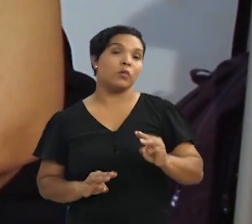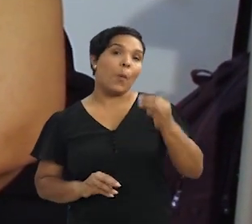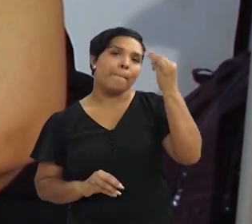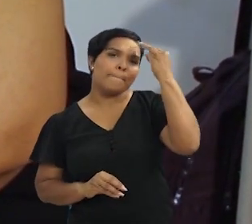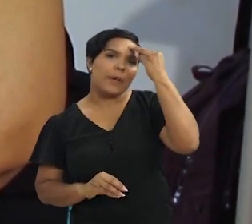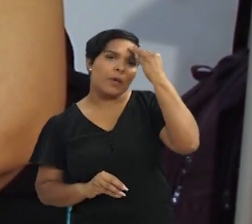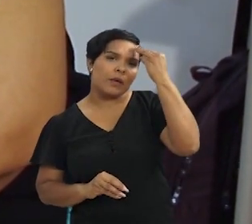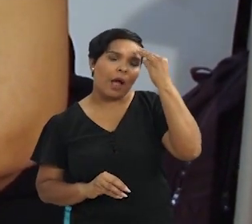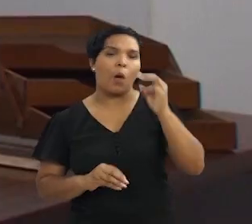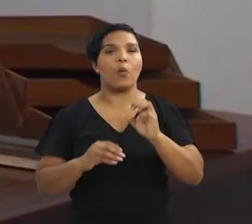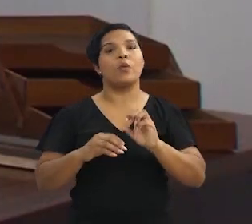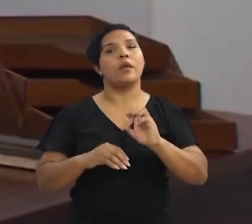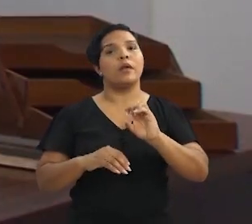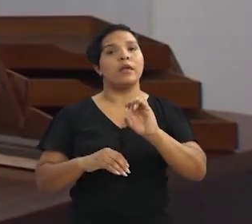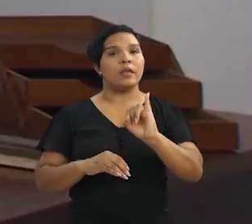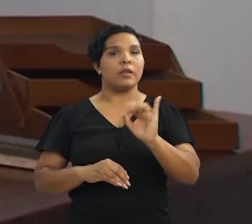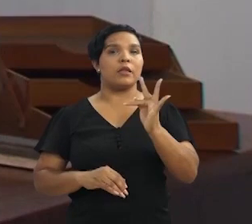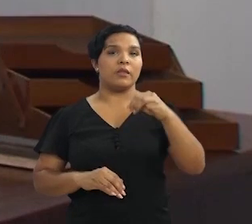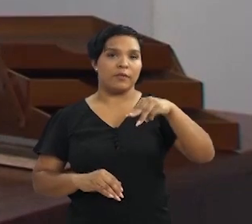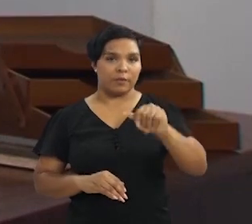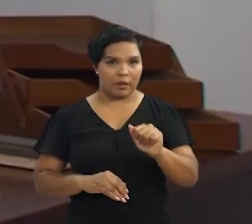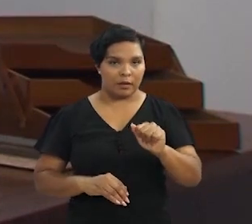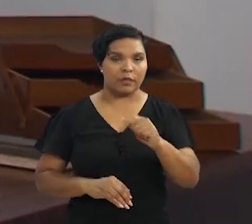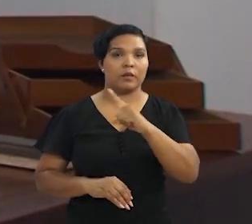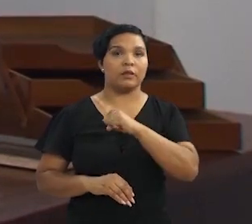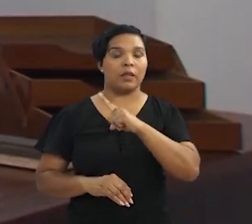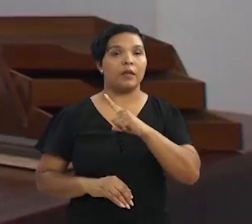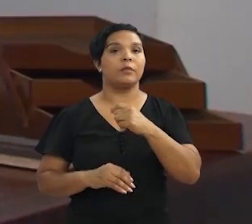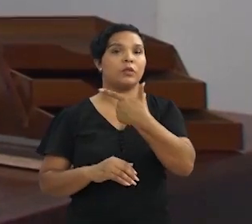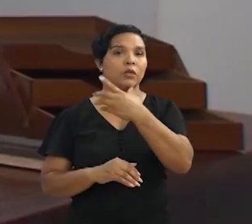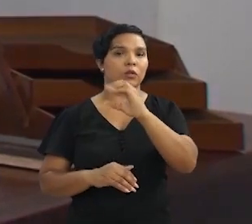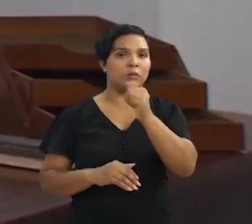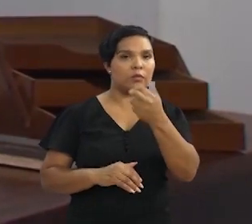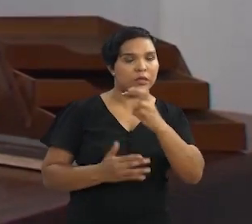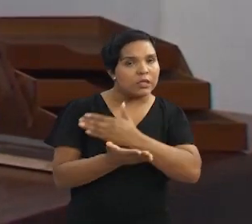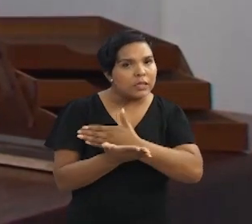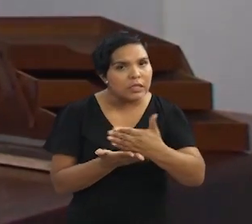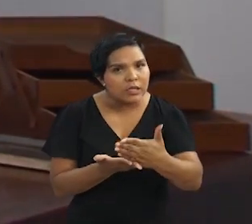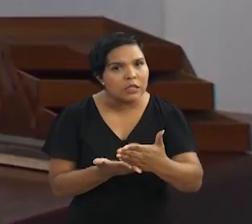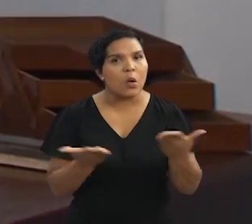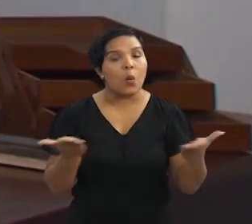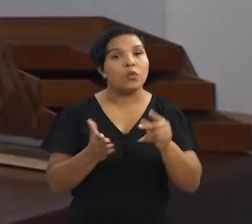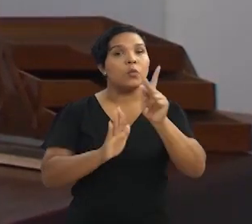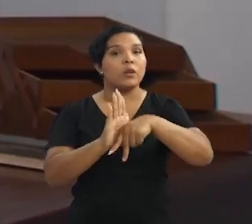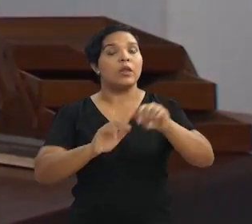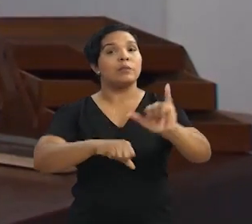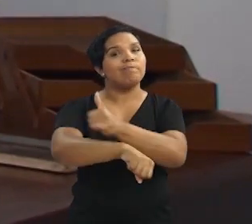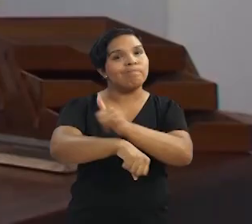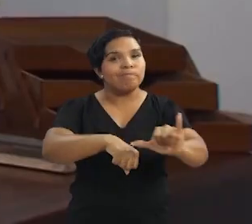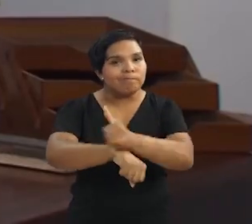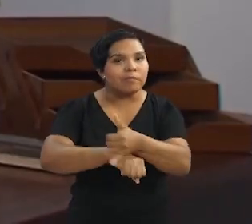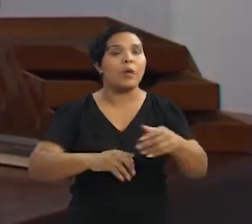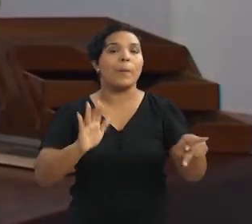do Memorial IFMA. O projeto Memorial IFMA, ele tem início em 2015. Hoje ele é um projeto estratégico